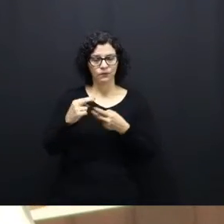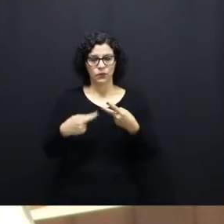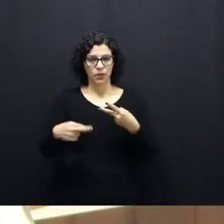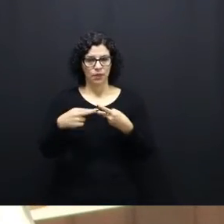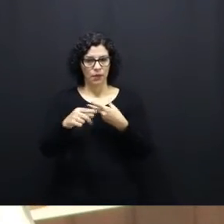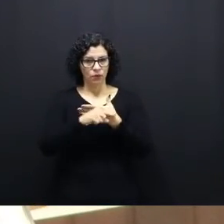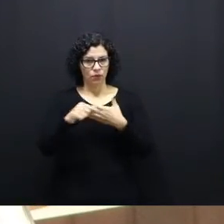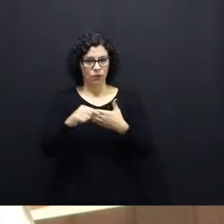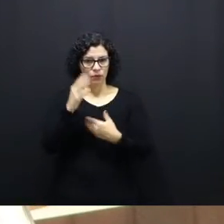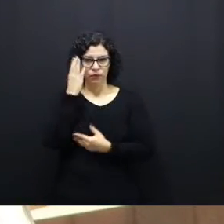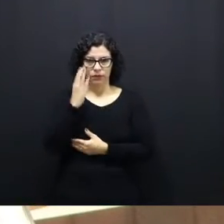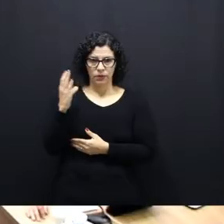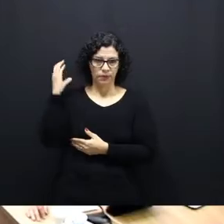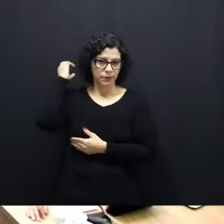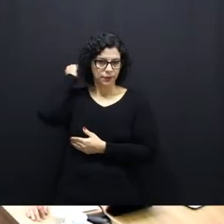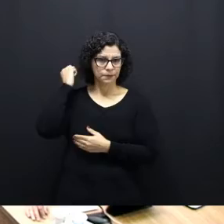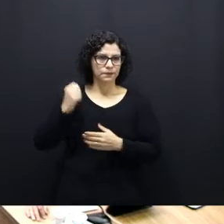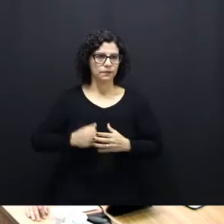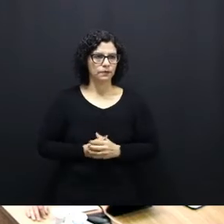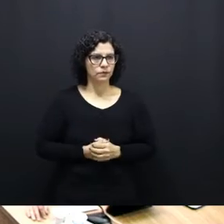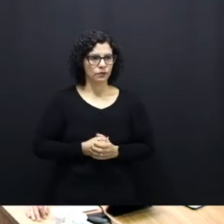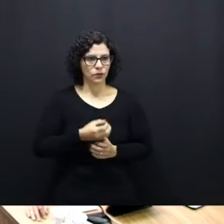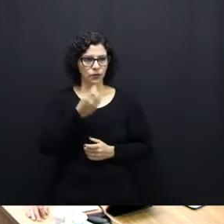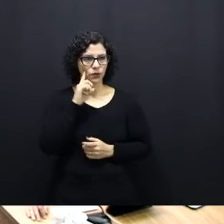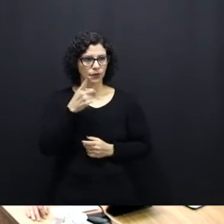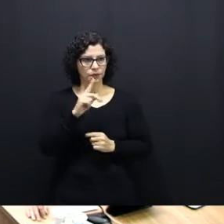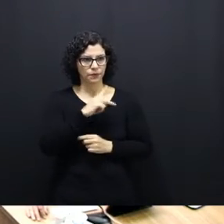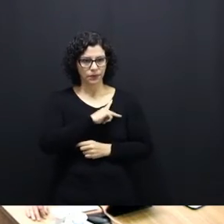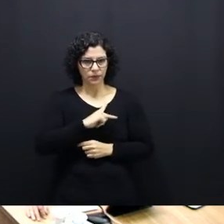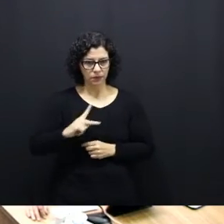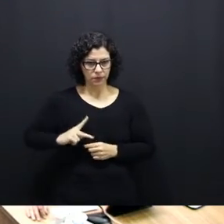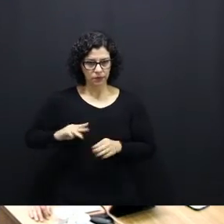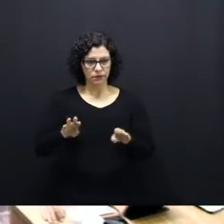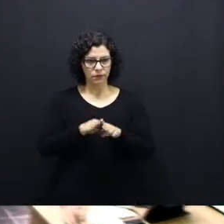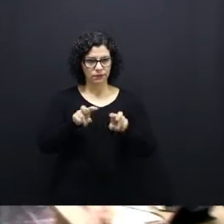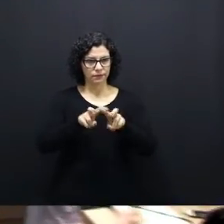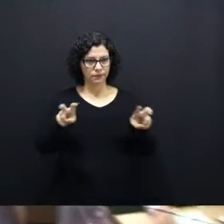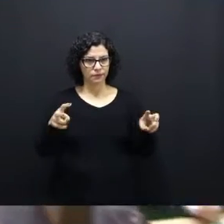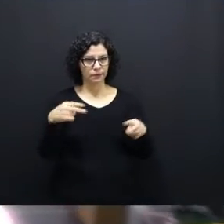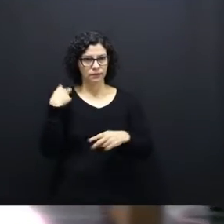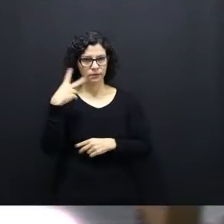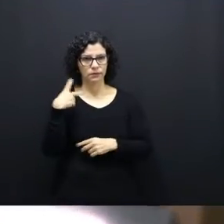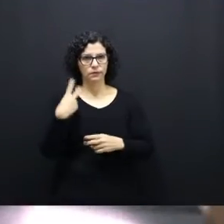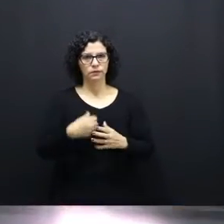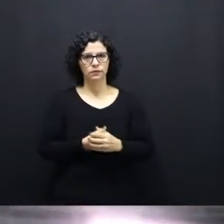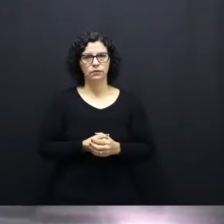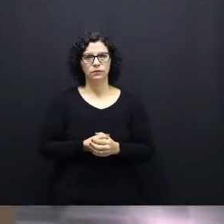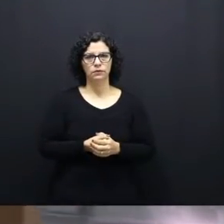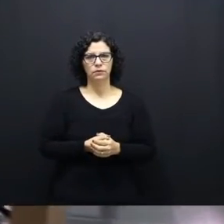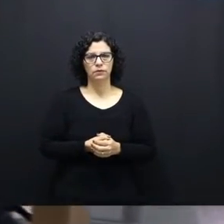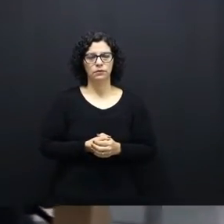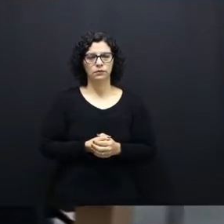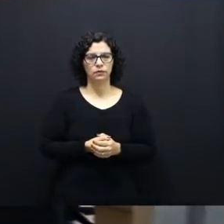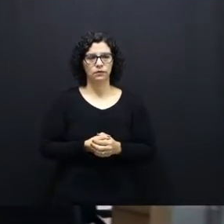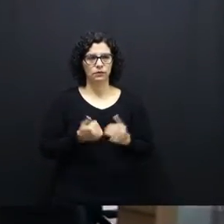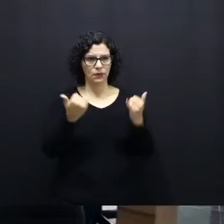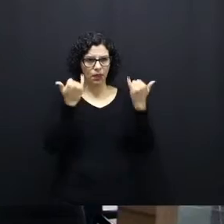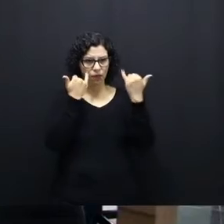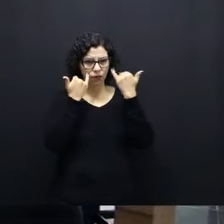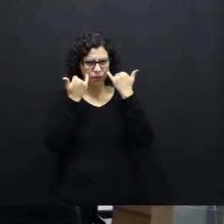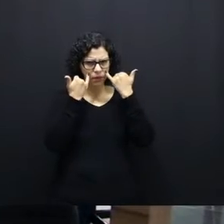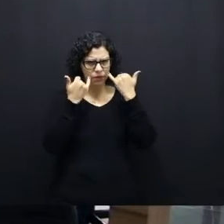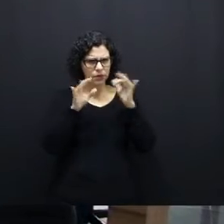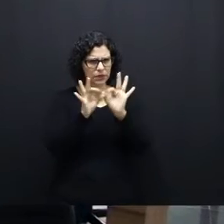requerimento verdadeiro Isabel Bom dia presidente Bom dia meu objetivo a todos os vereadores é a formação e